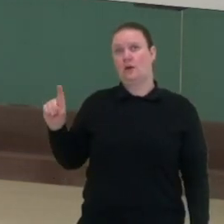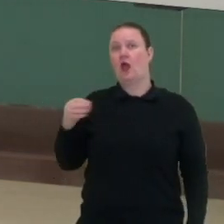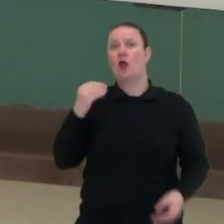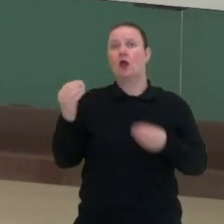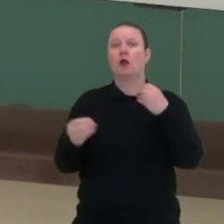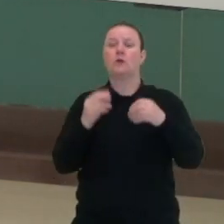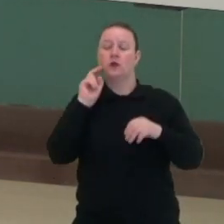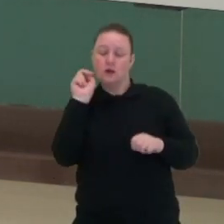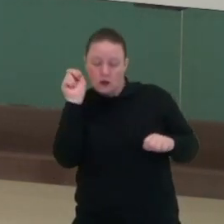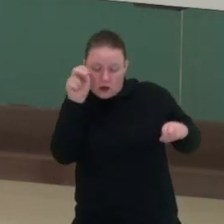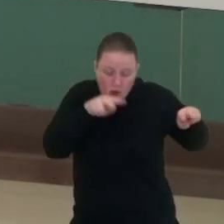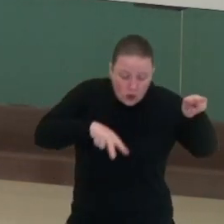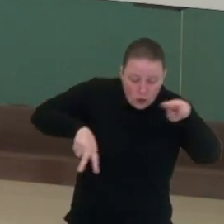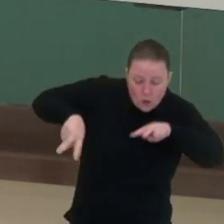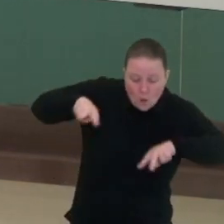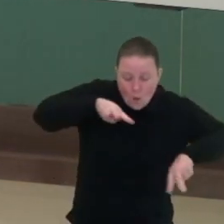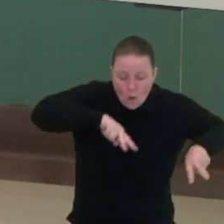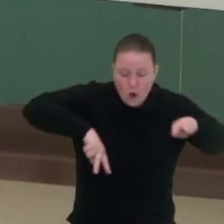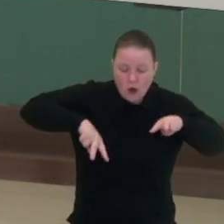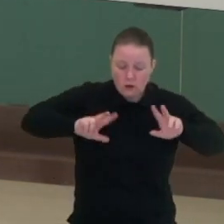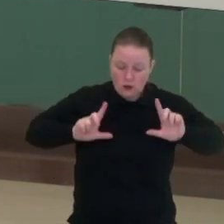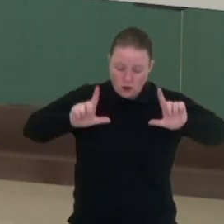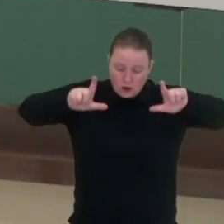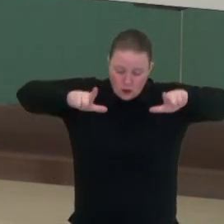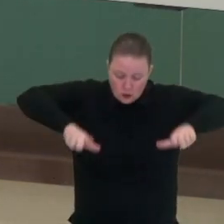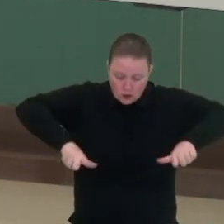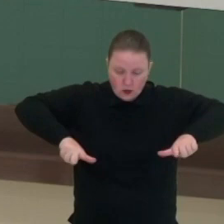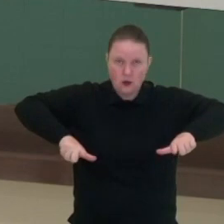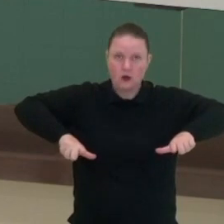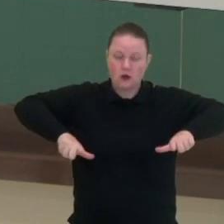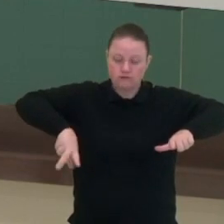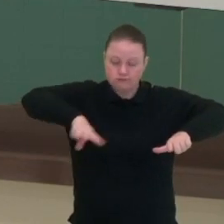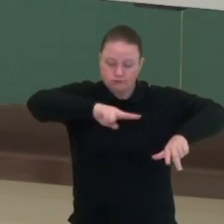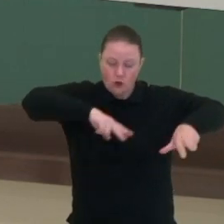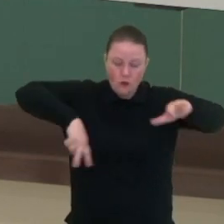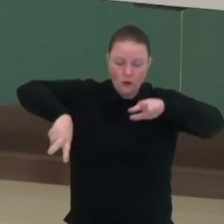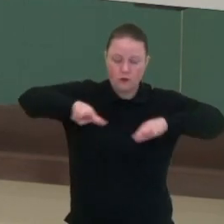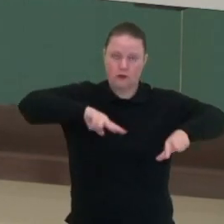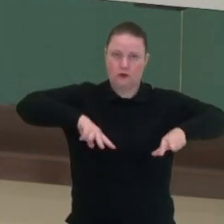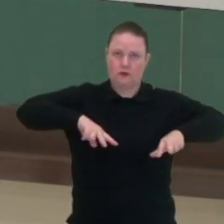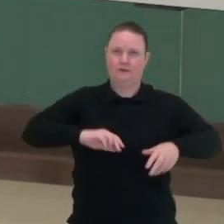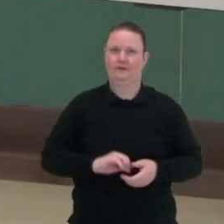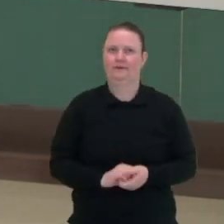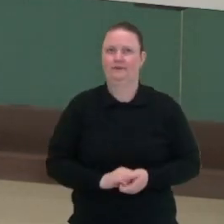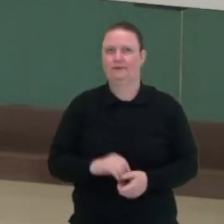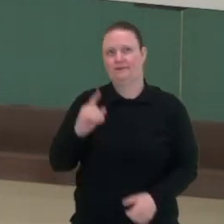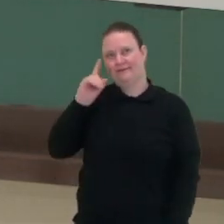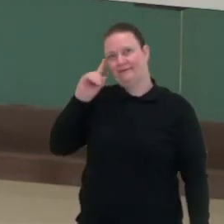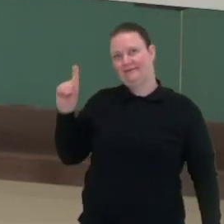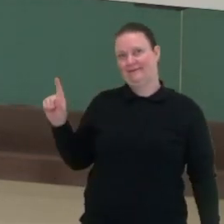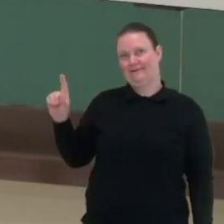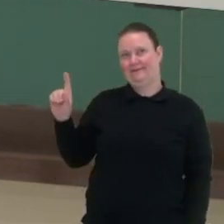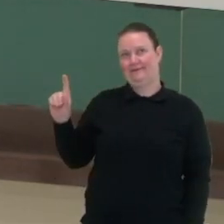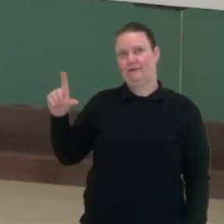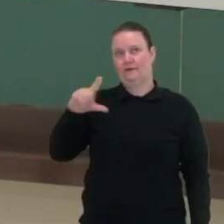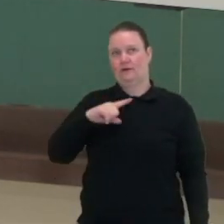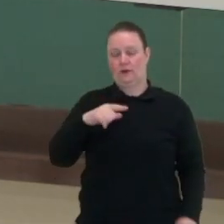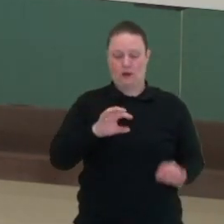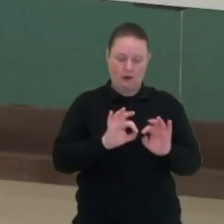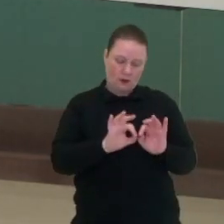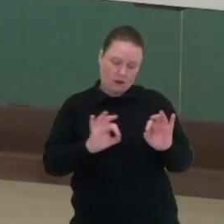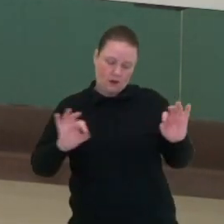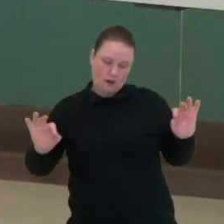essa quadra de cima, tá? E pegando toda a visão da quadra. Então, olha as dimensões. Ela tem